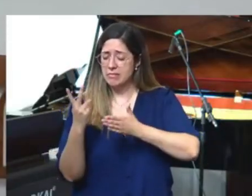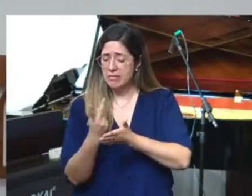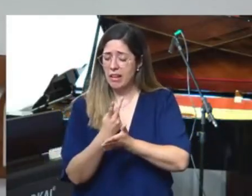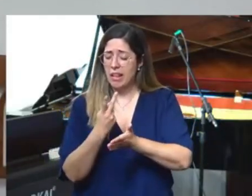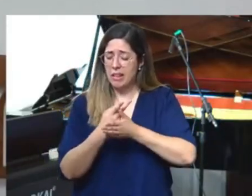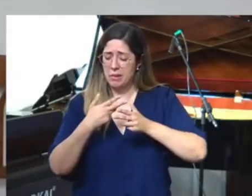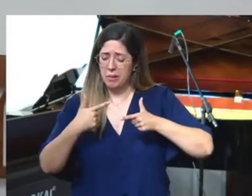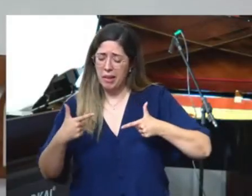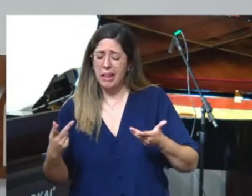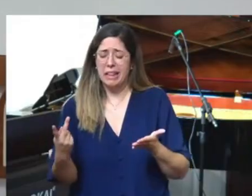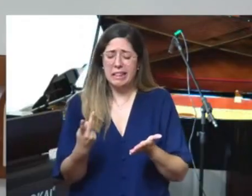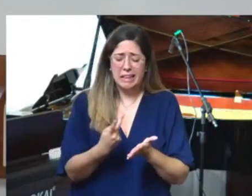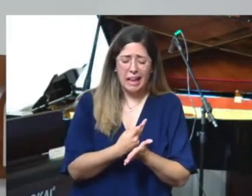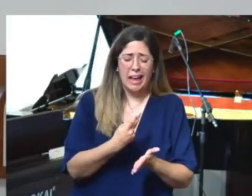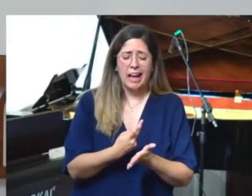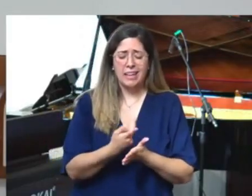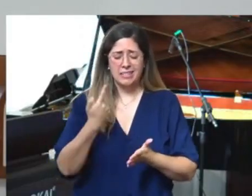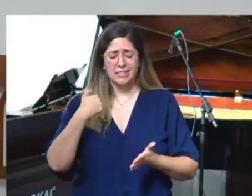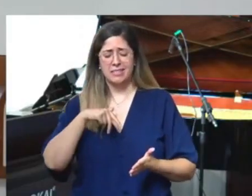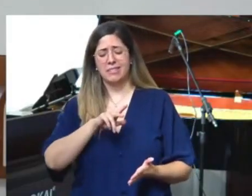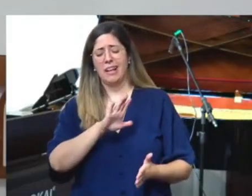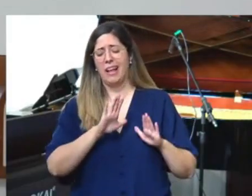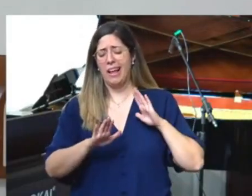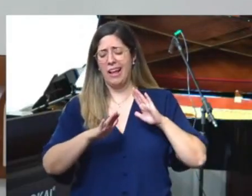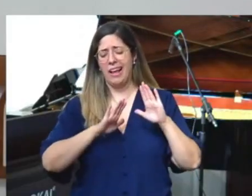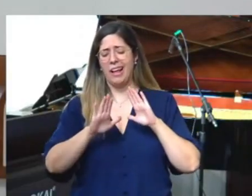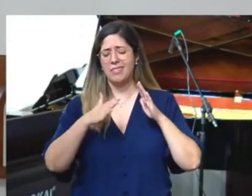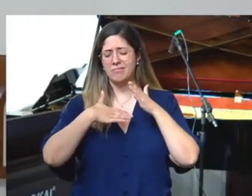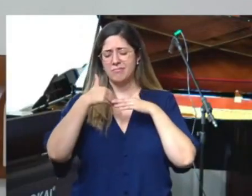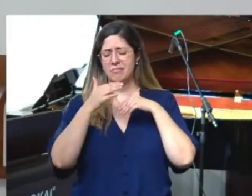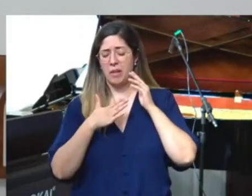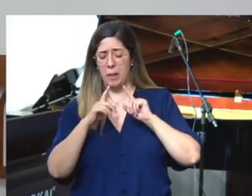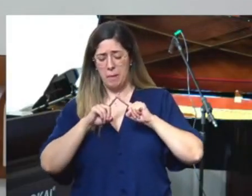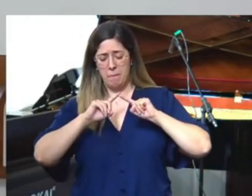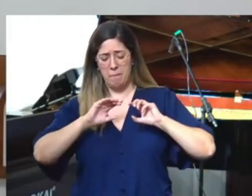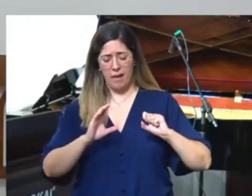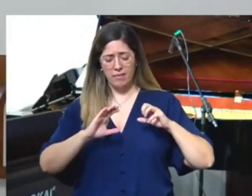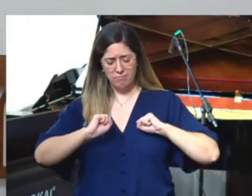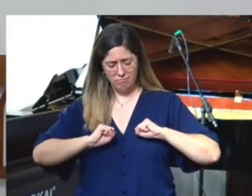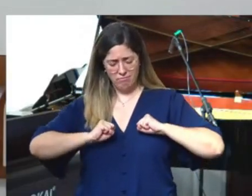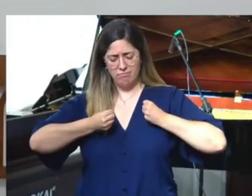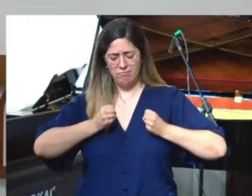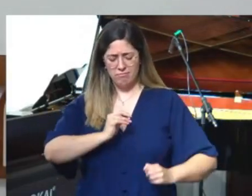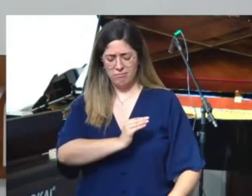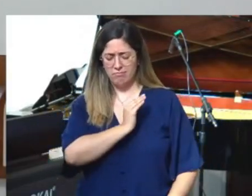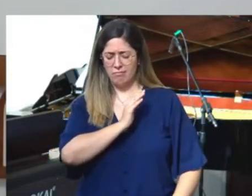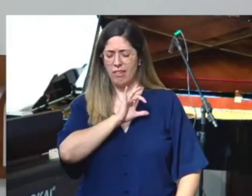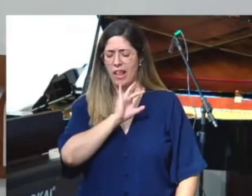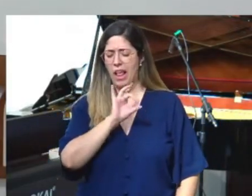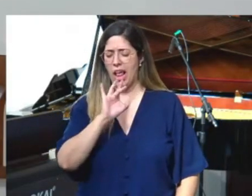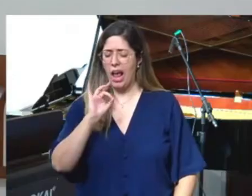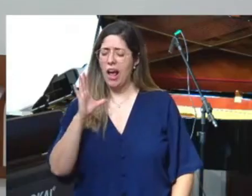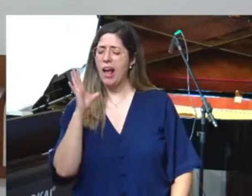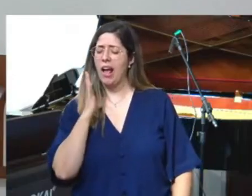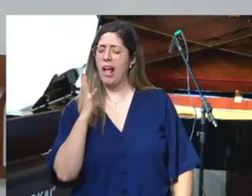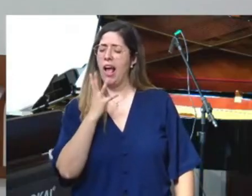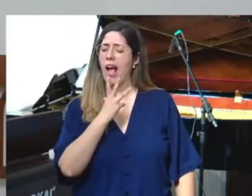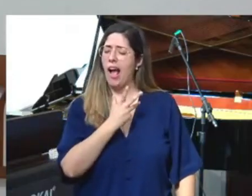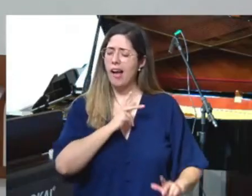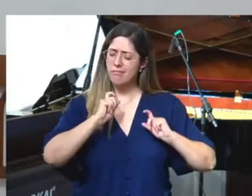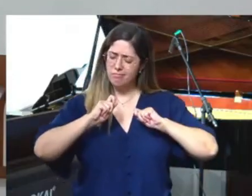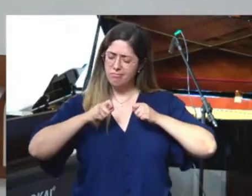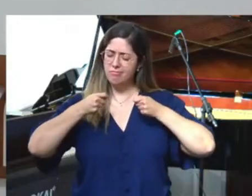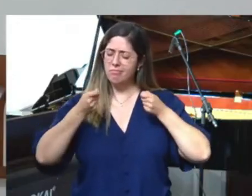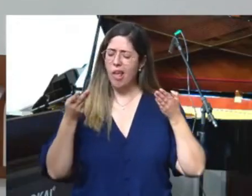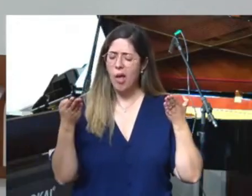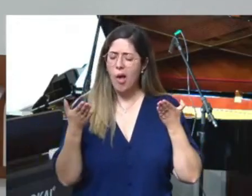admoestação, encorajando o coração de cada um de nós. Te pedimos também que haja salvação, que